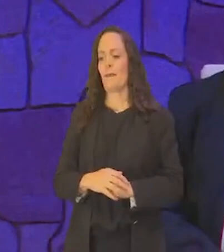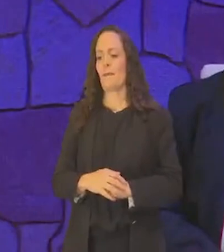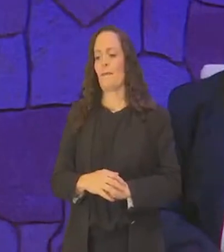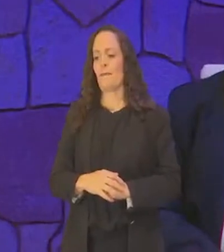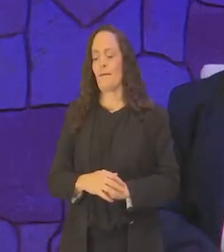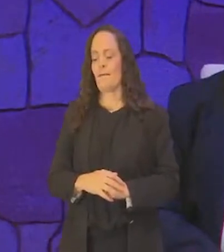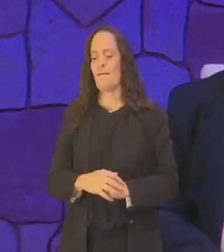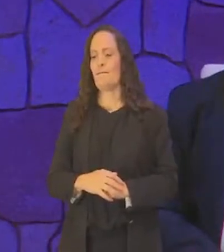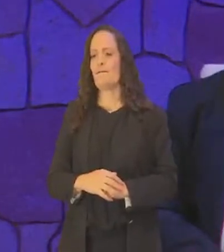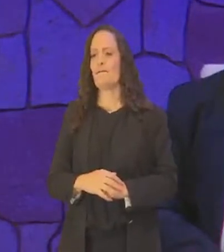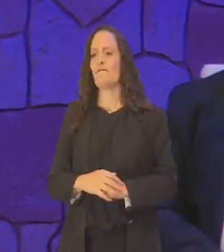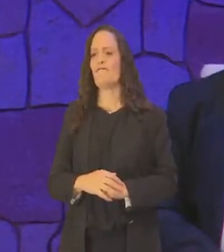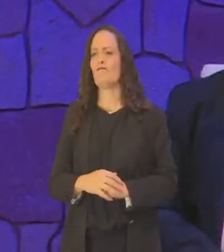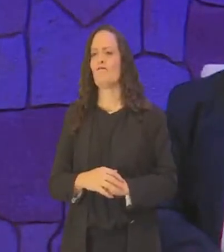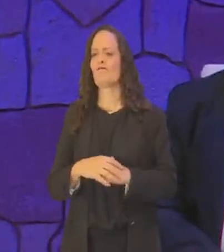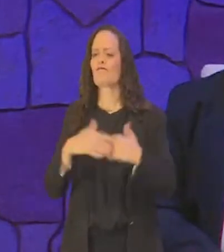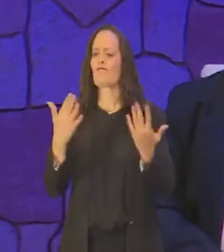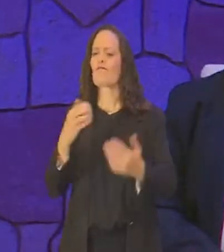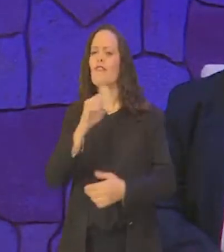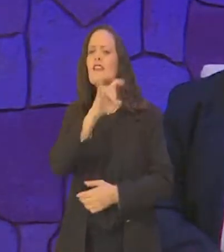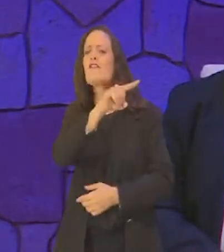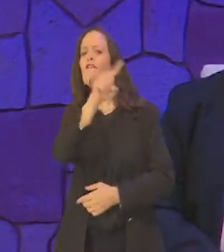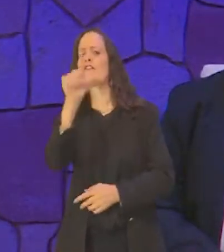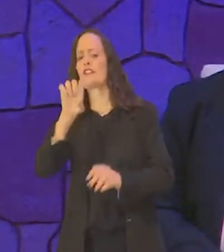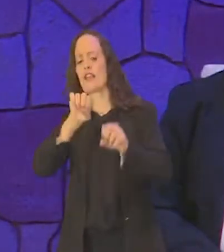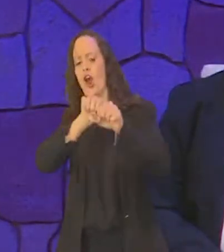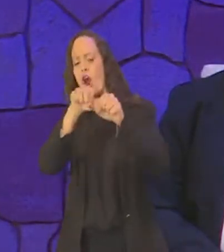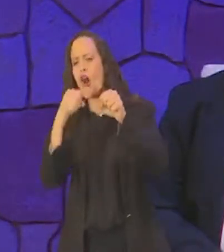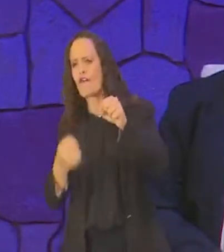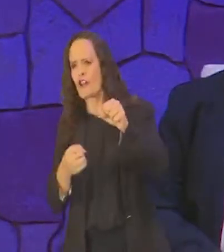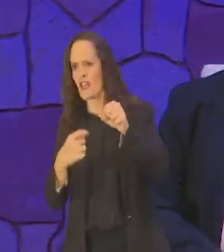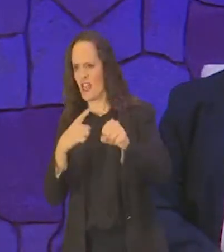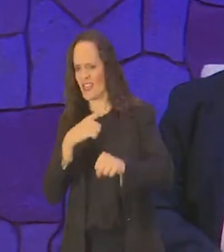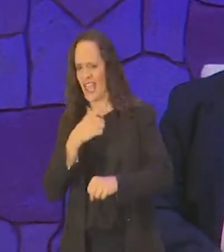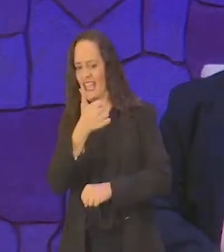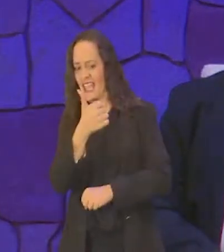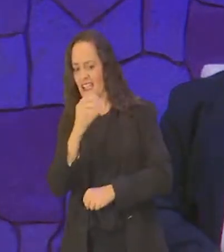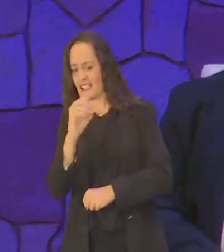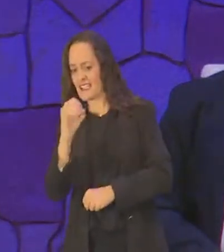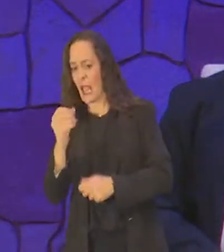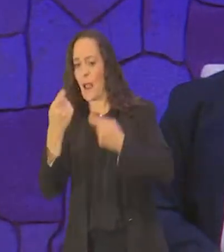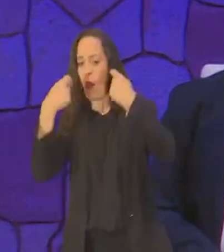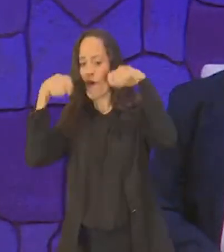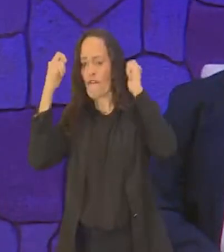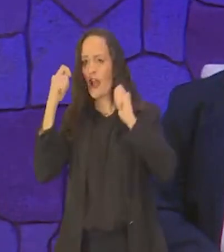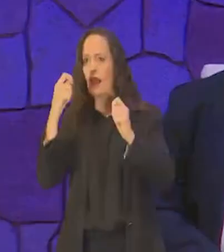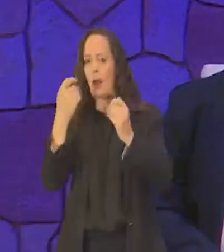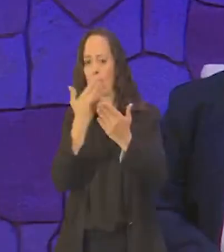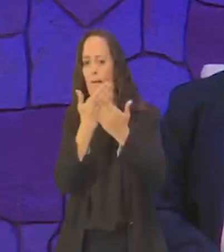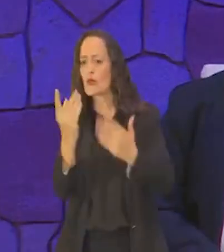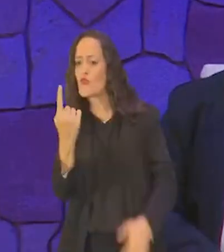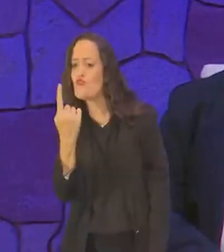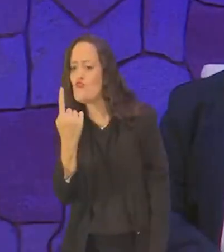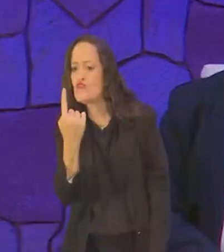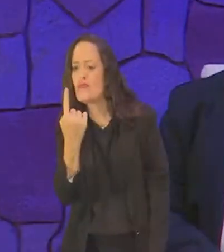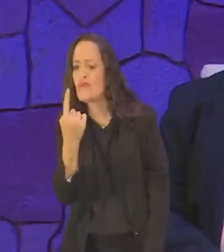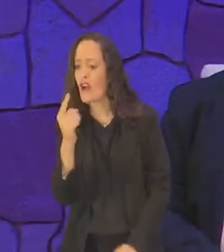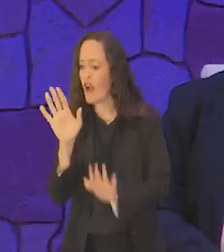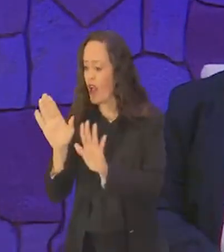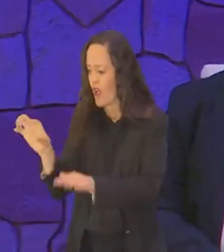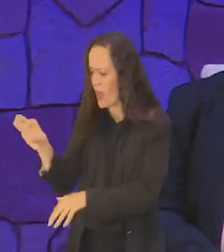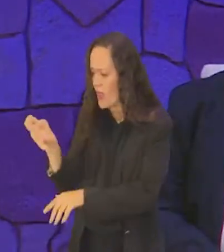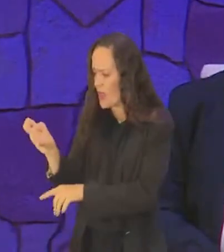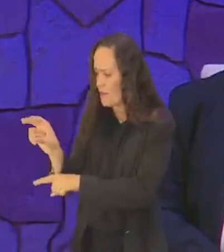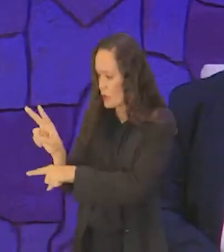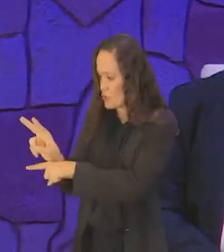qual de vocês, sendo pastor e tendo 100 ovelhas, se perder uma, não deixa as 99 e